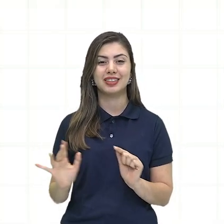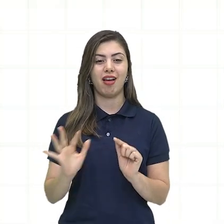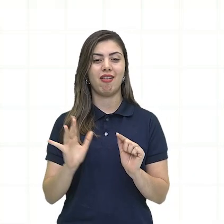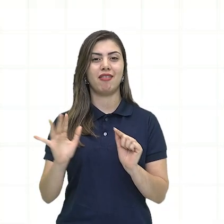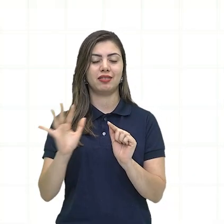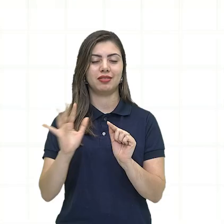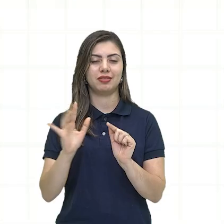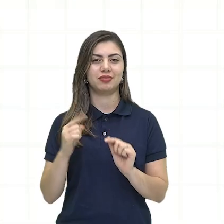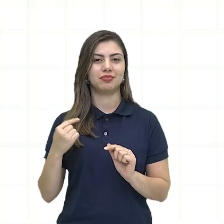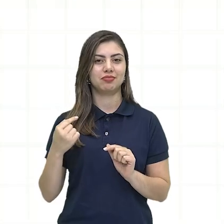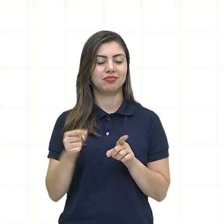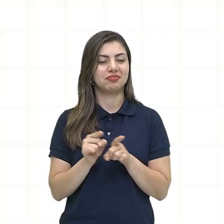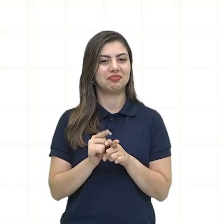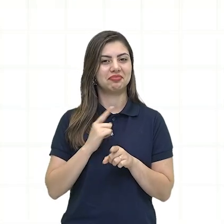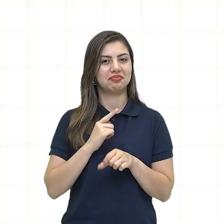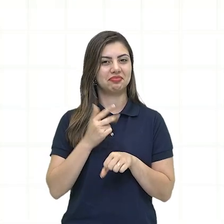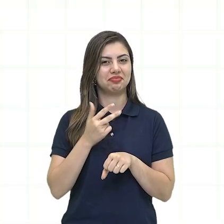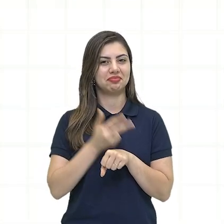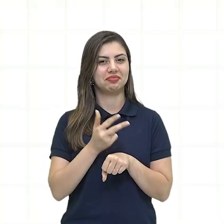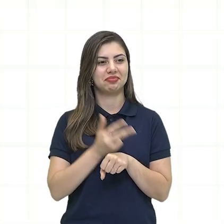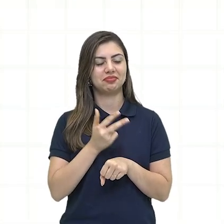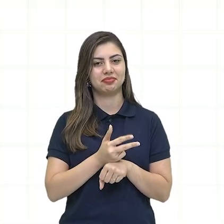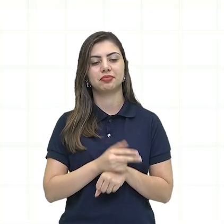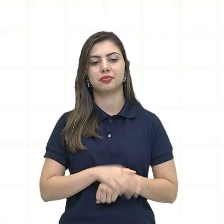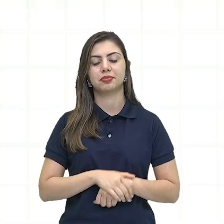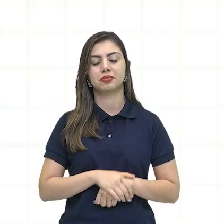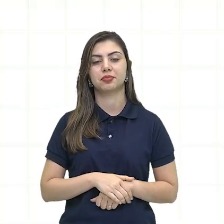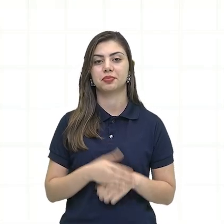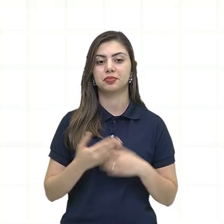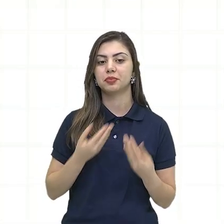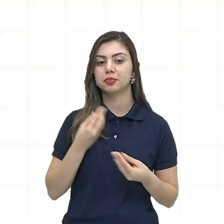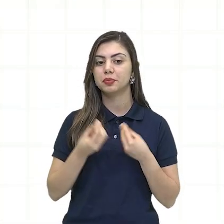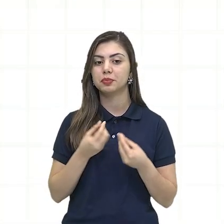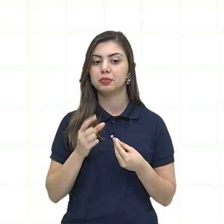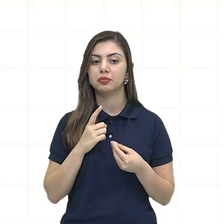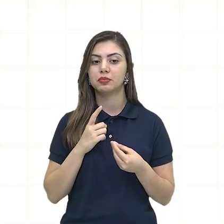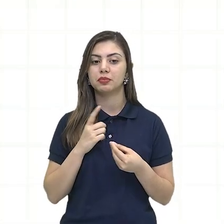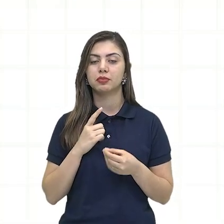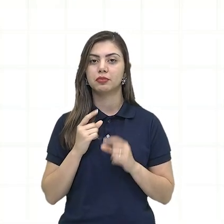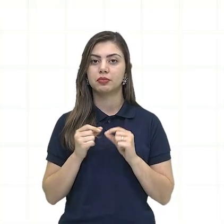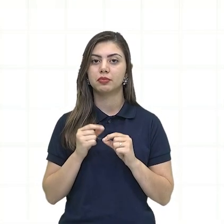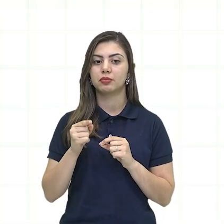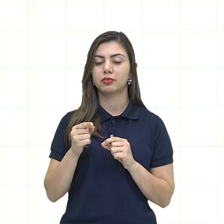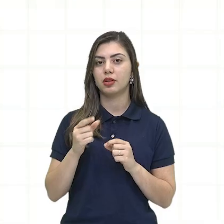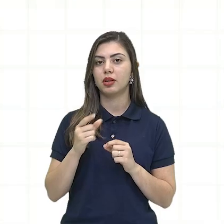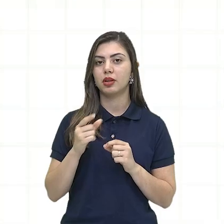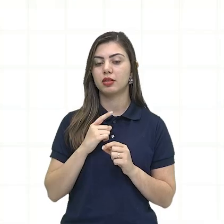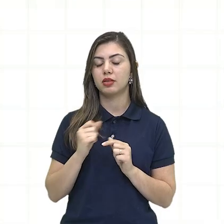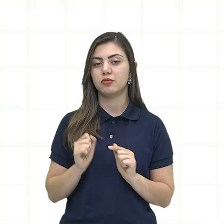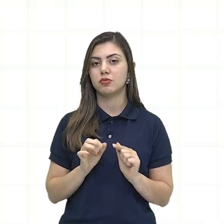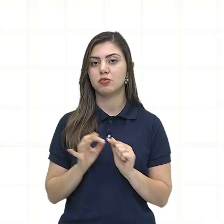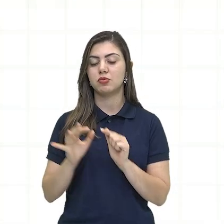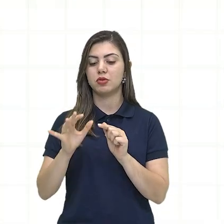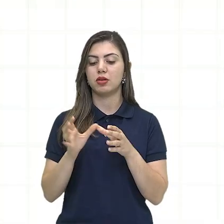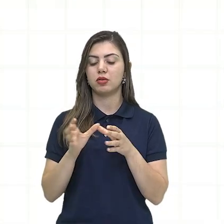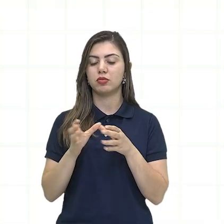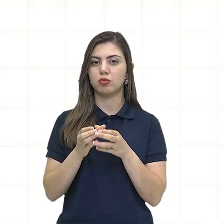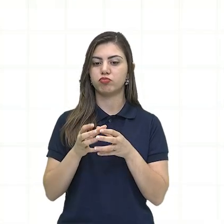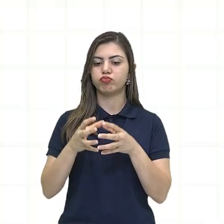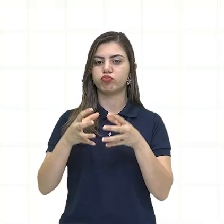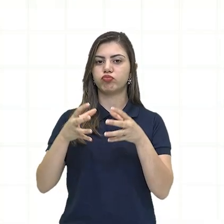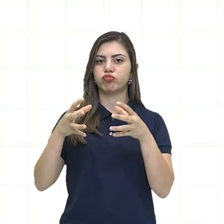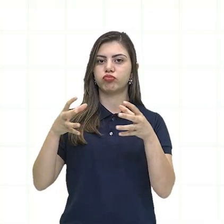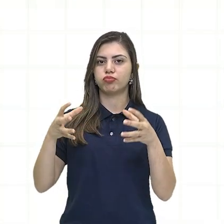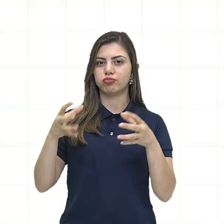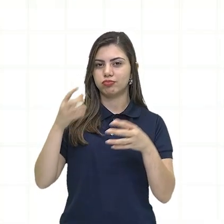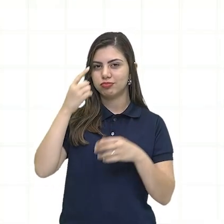foram observado lá no nosso experimento, tanto que ele armazenou o gás produzido na reação no balão,